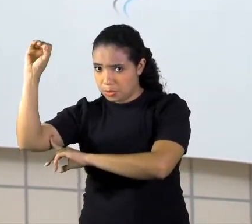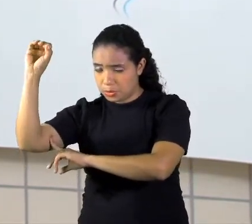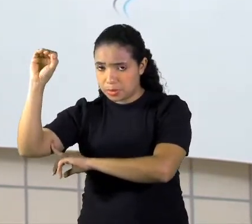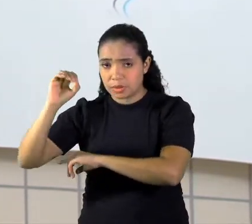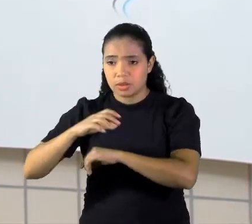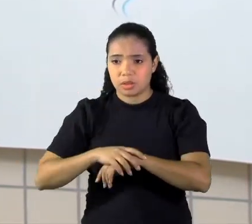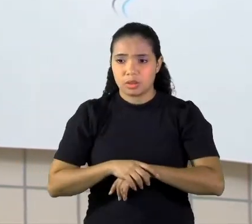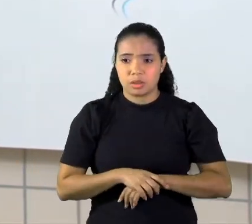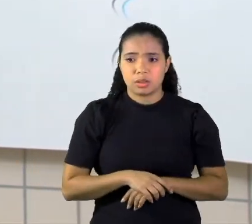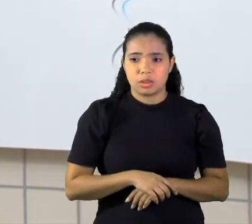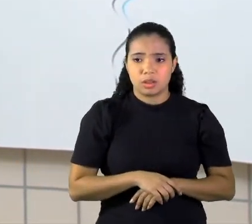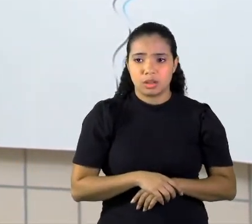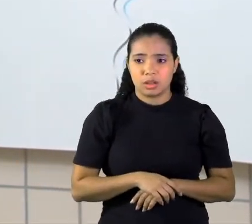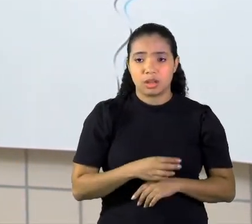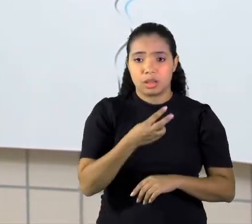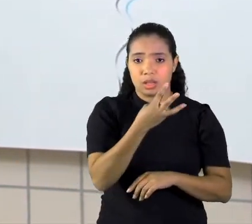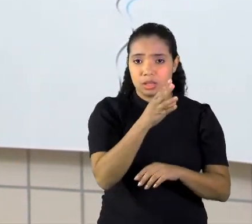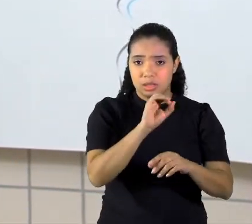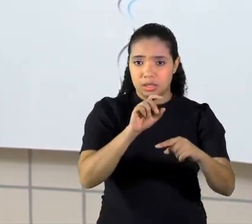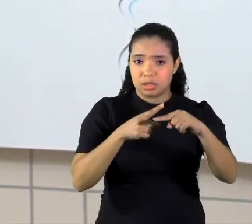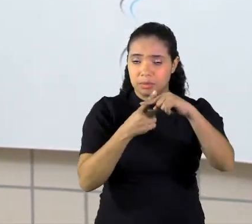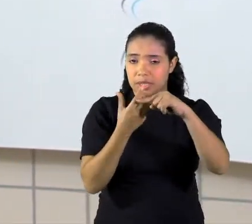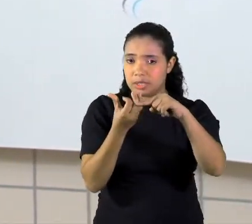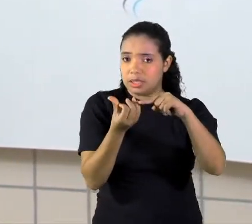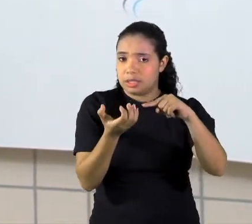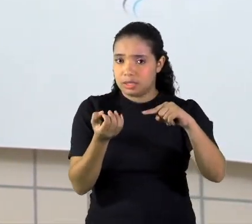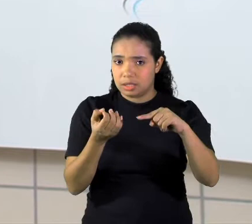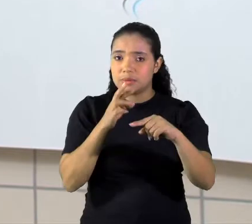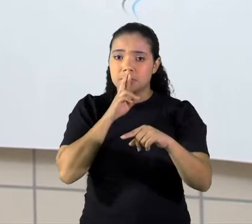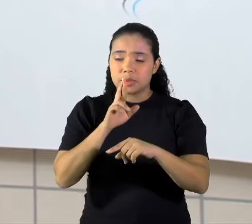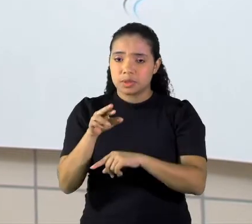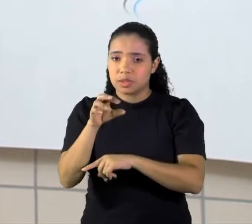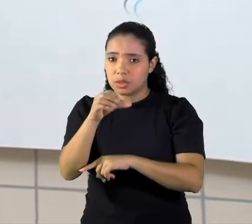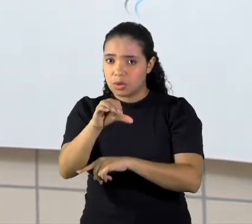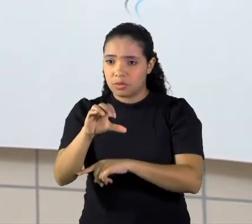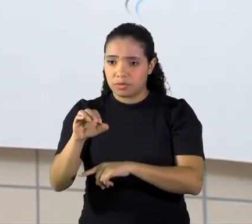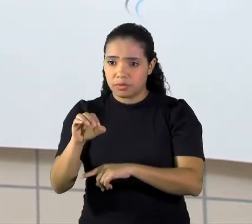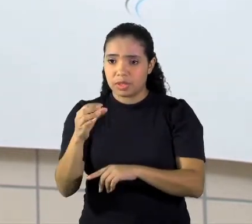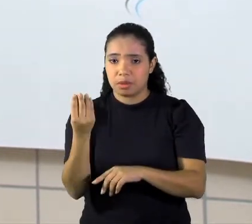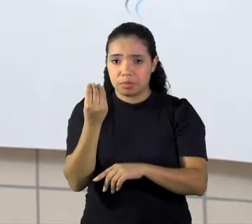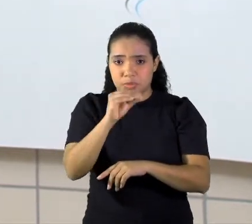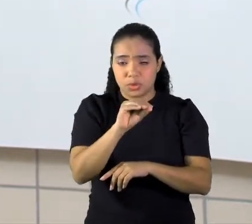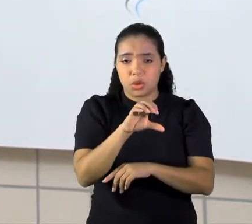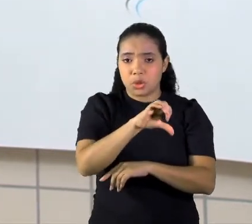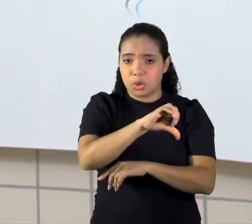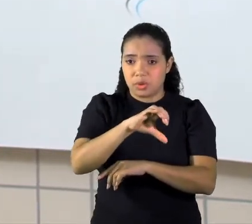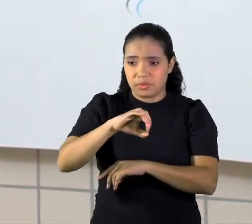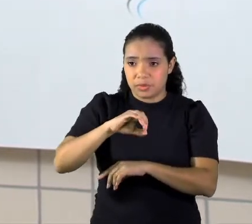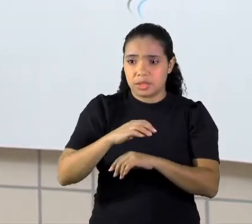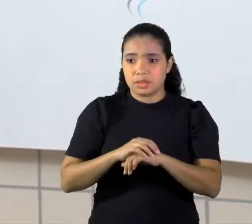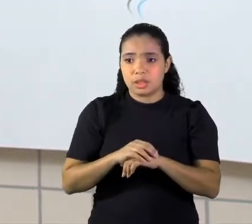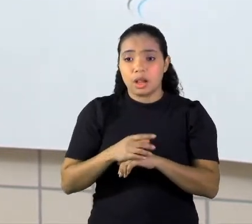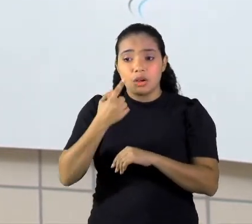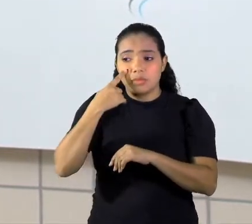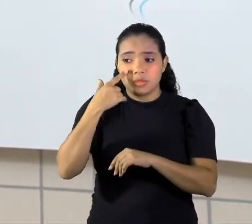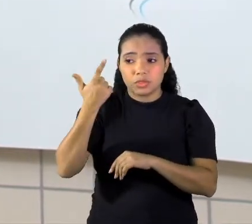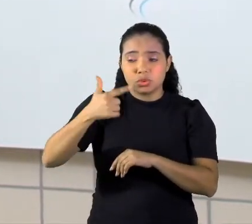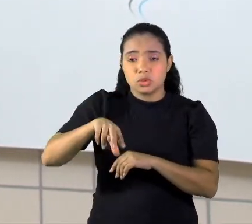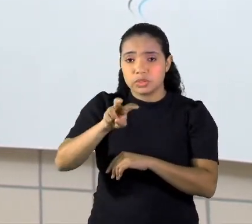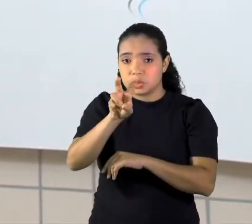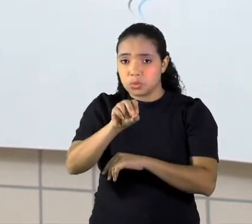exemplo. 30 mais 60, 90. Aqui teria que ser 90 graus. Vamos supor que aqui fosse